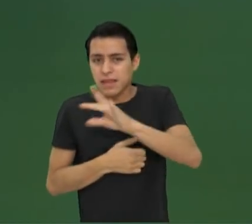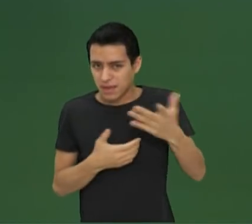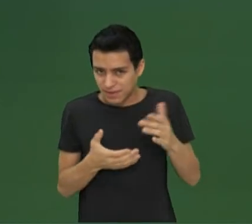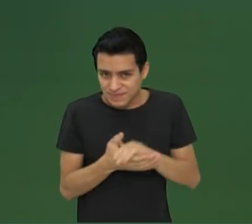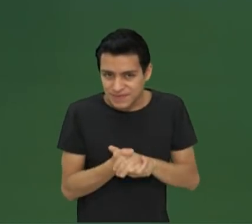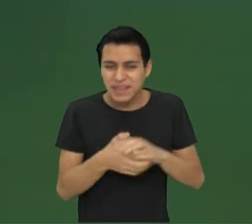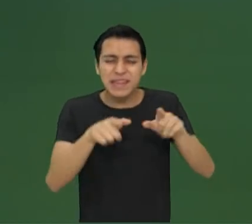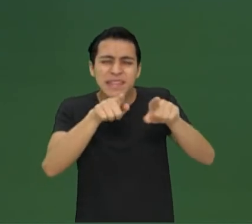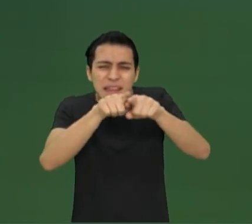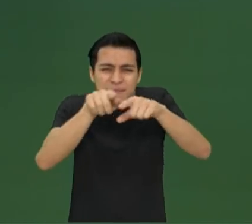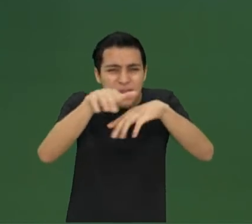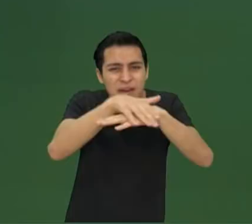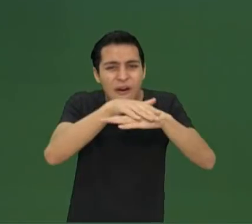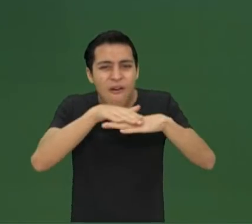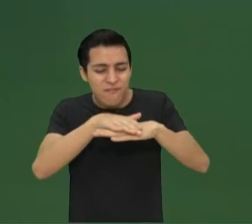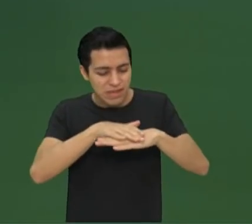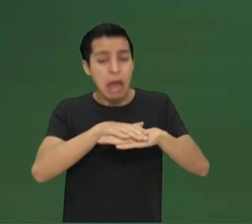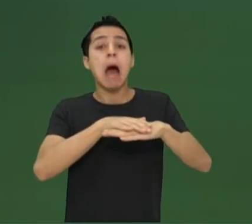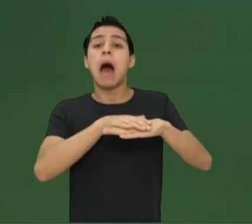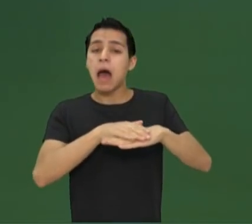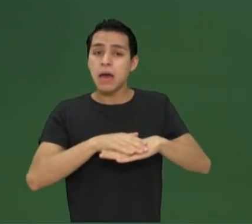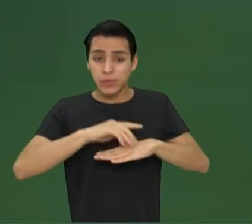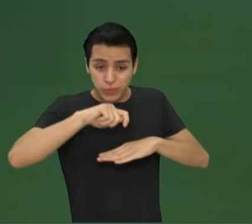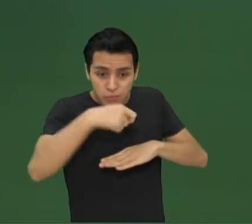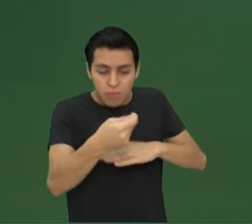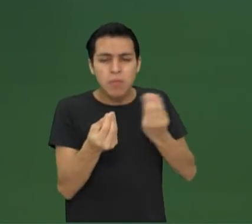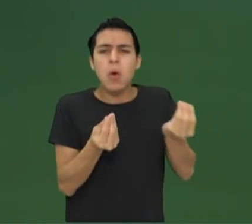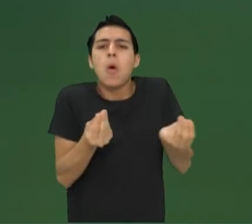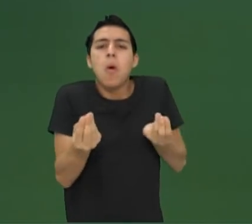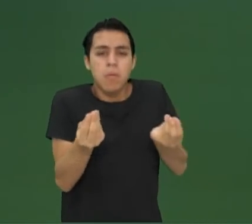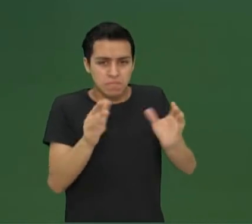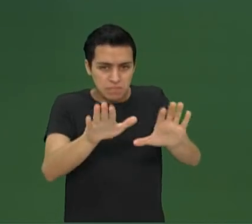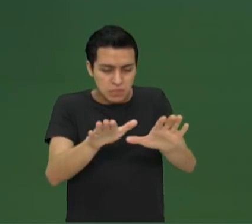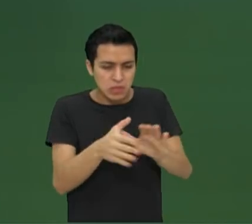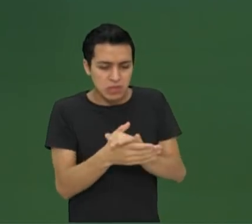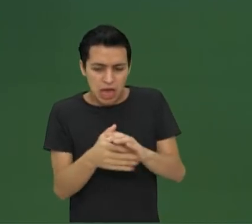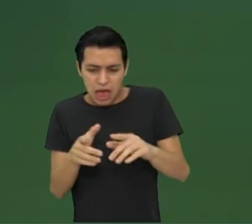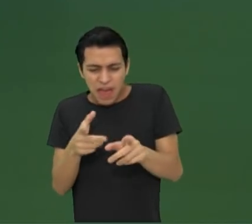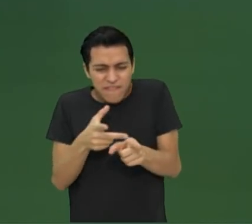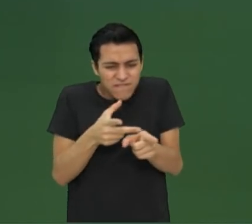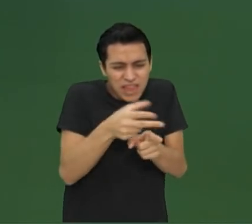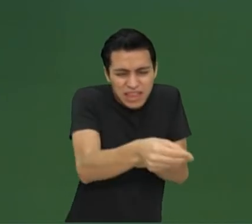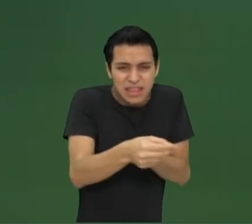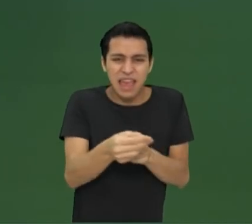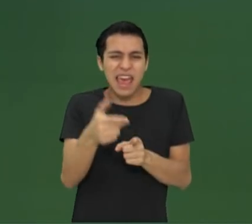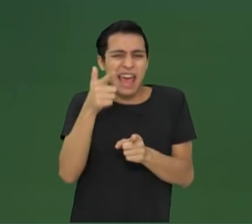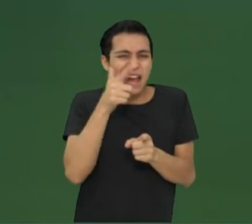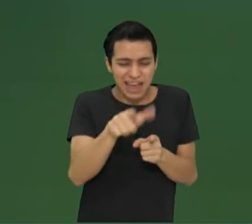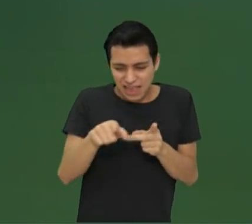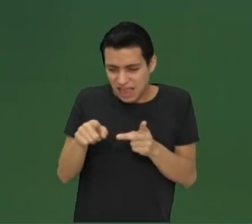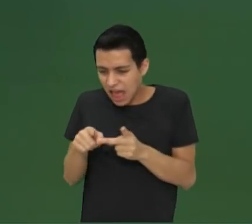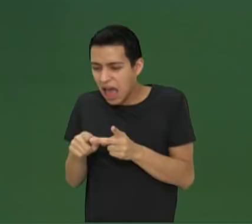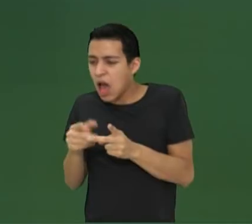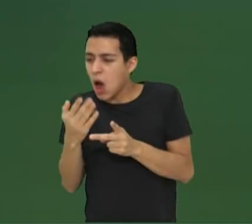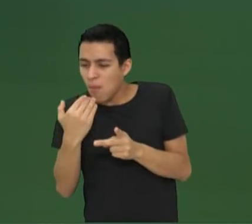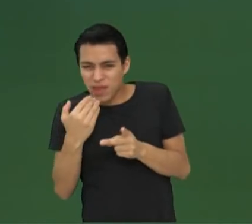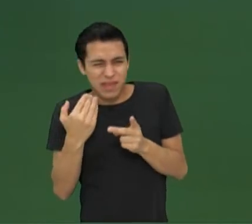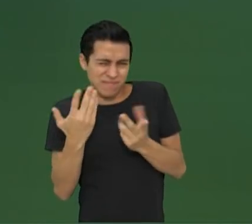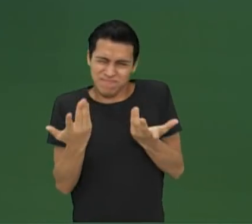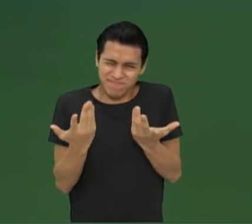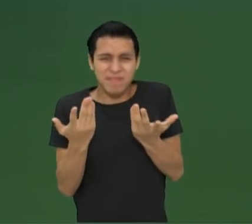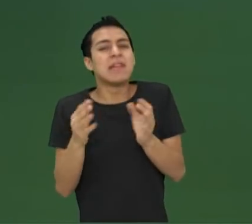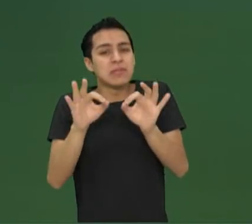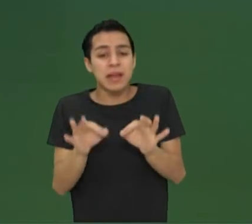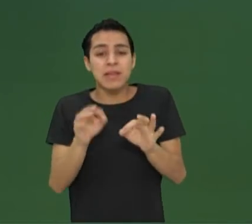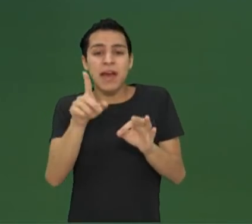Conversamos bastante ali sobre a questão da diferença de comer, de ganhar a peça, né? Falamos o termo certo que é capturar, né?